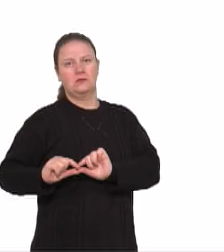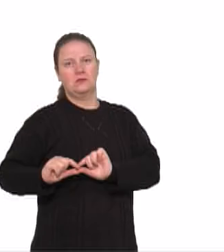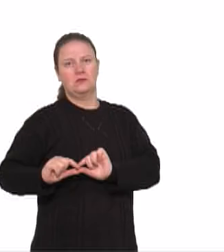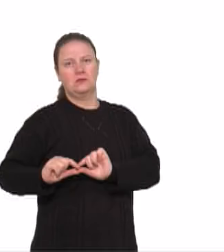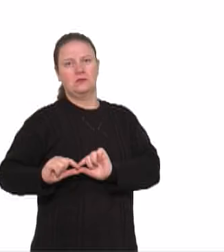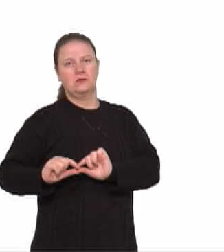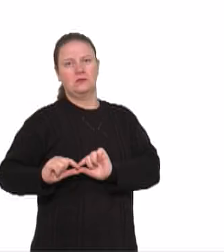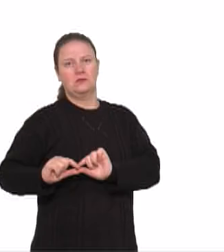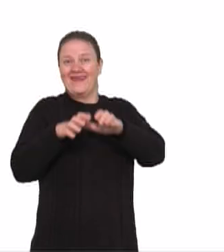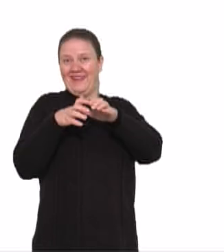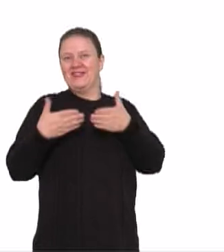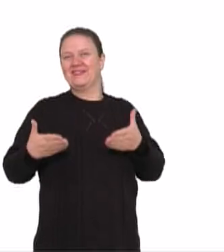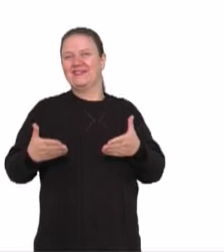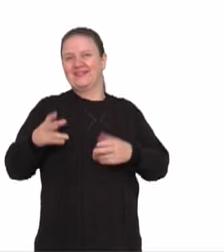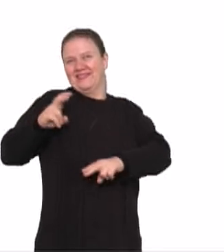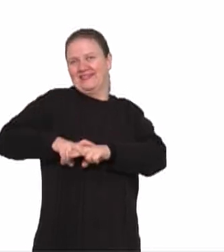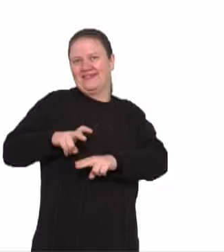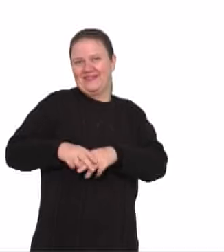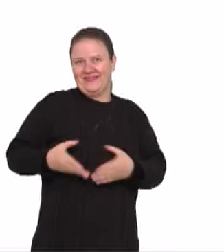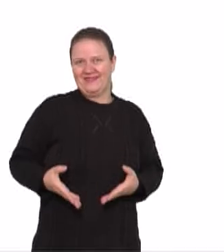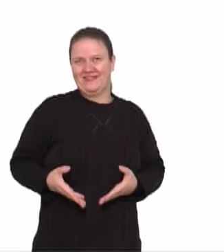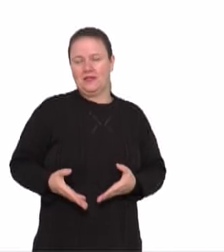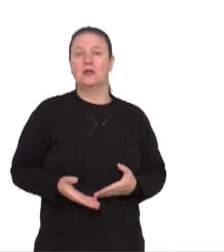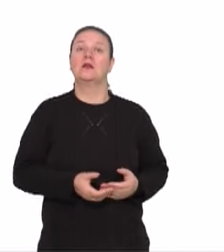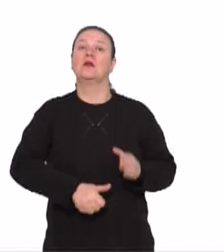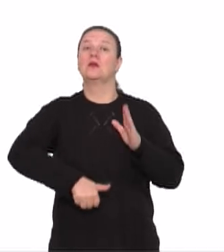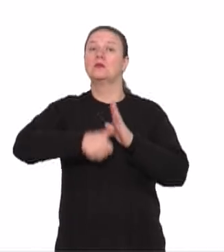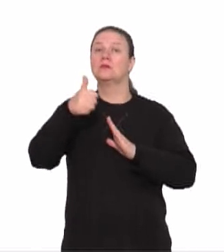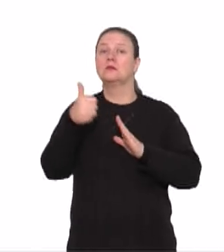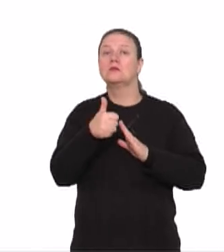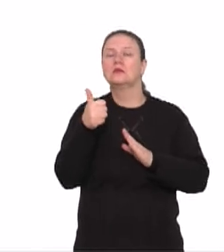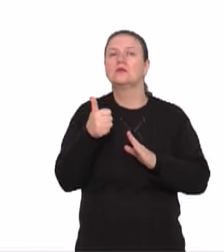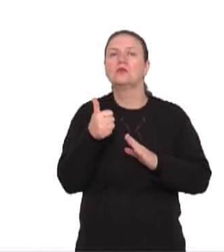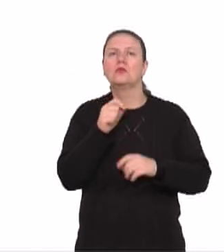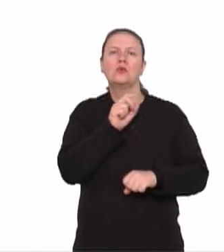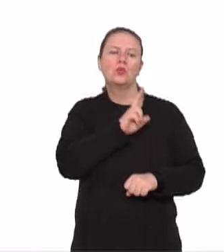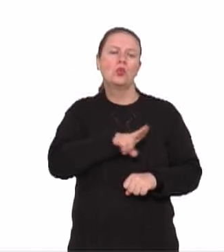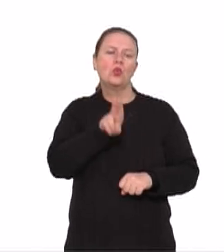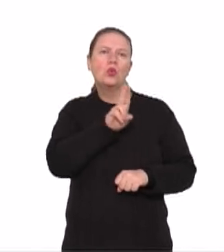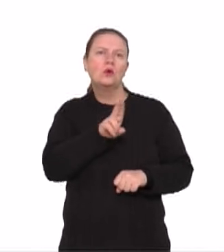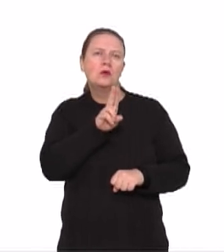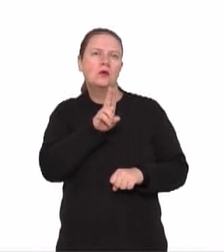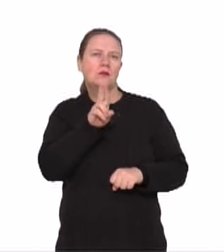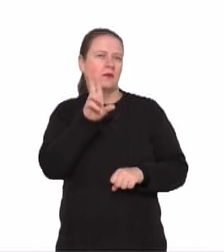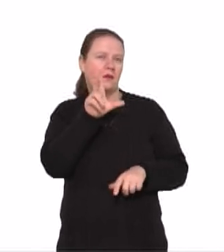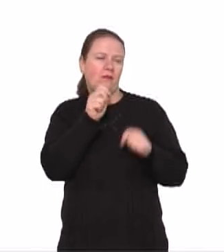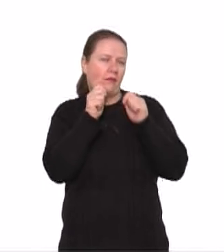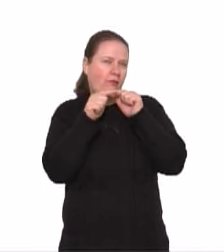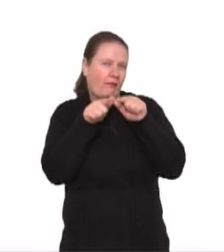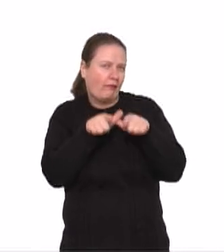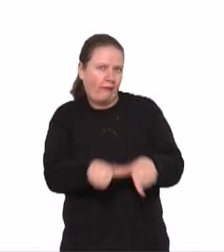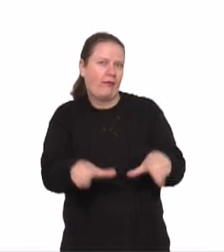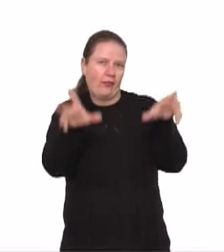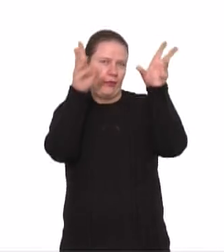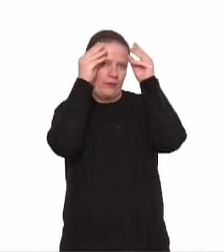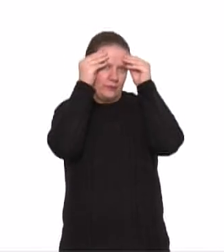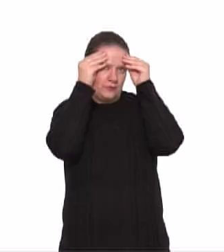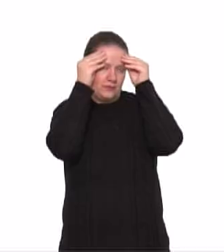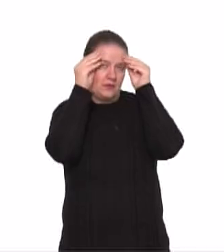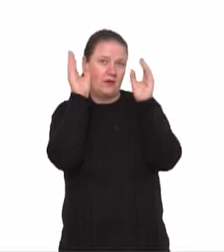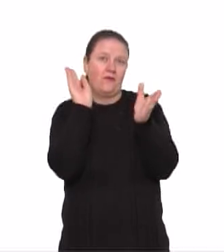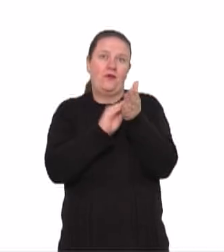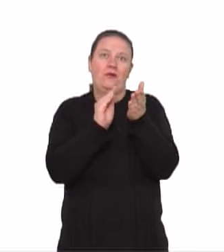tempo. Né? Então, na primeira fala, a gente tem ali gás sendo utilizado no sentido figurado, né?